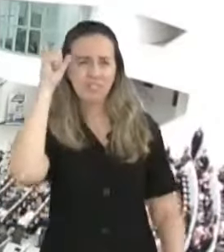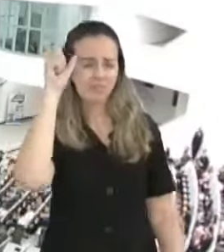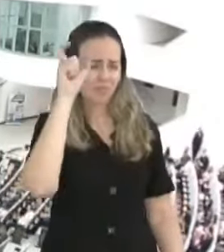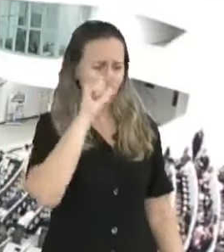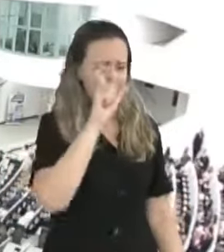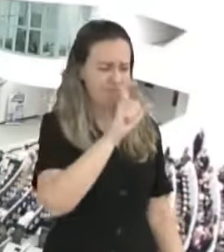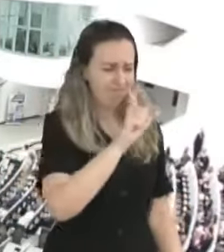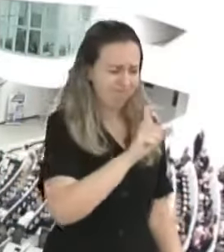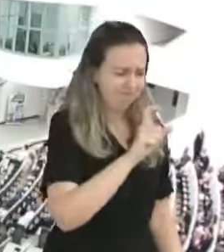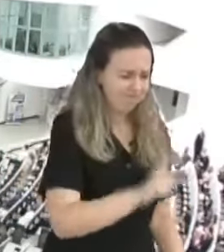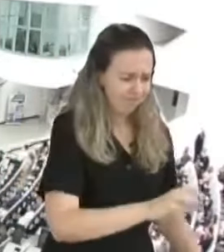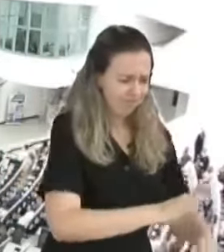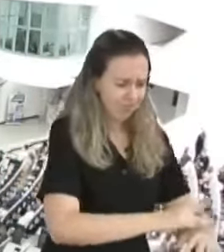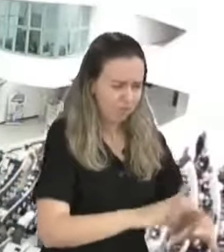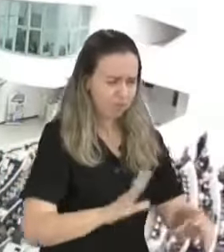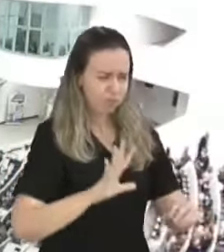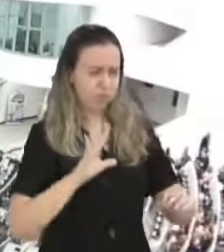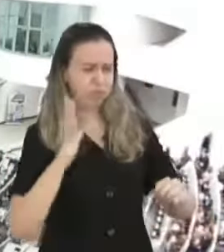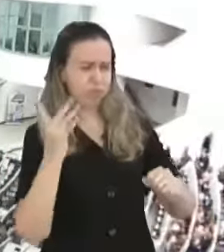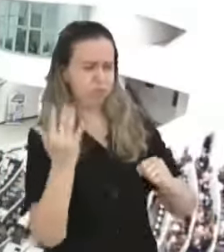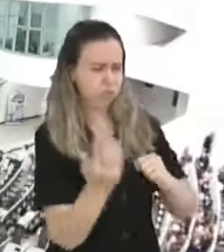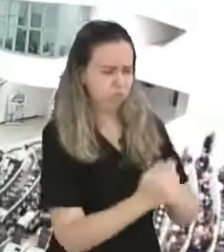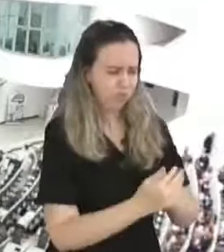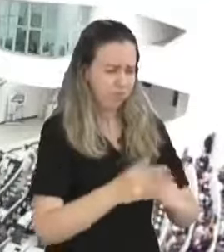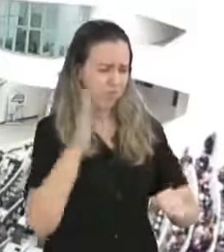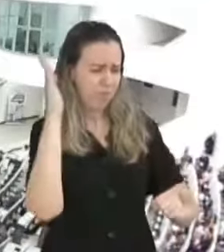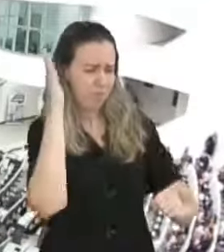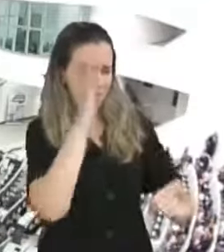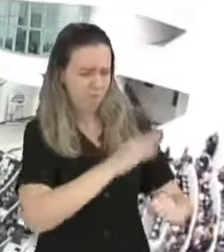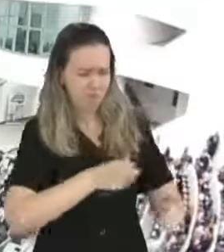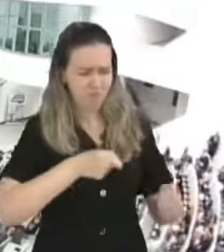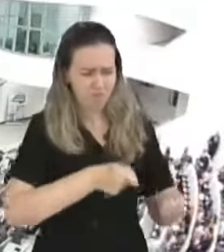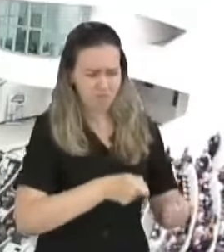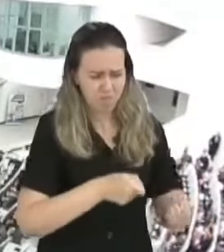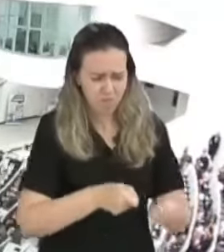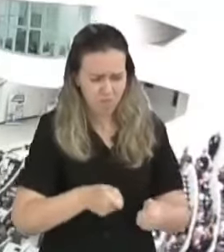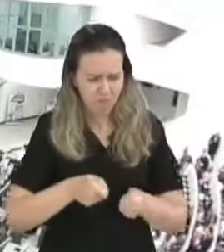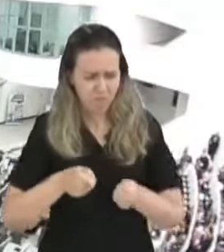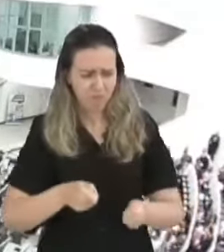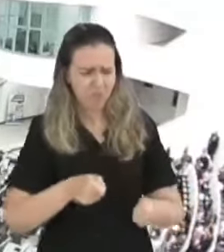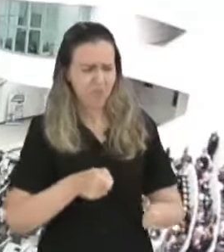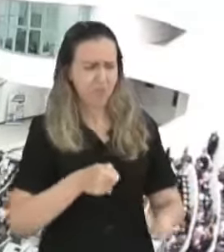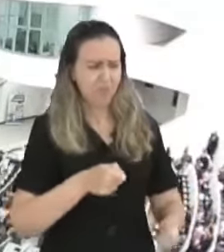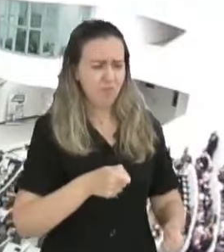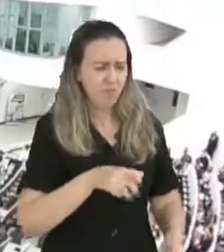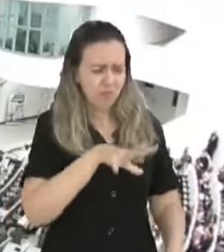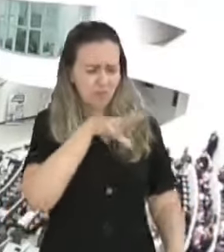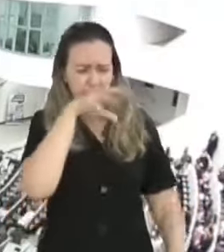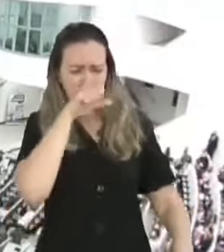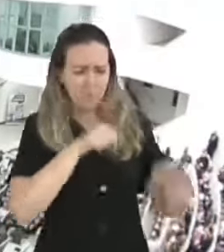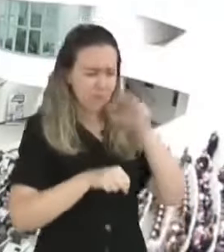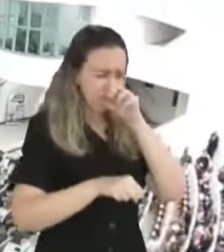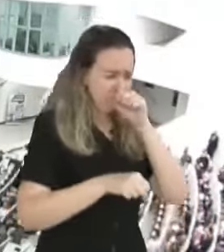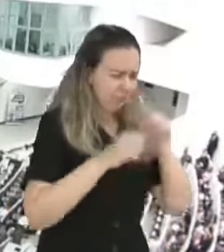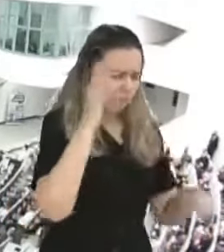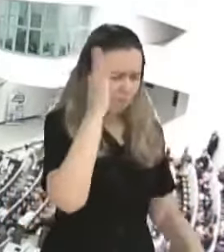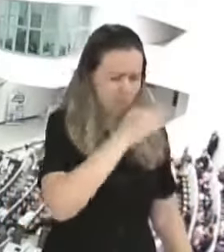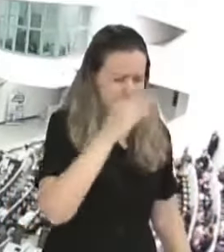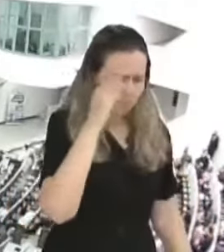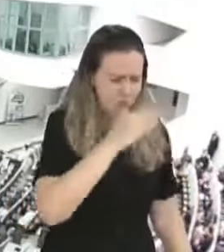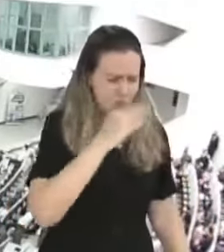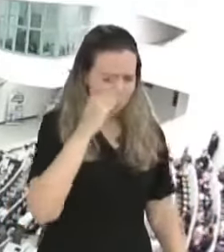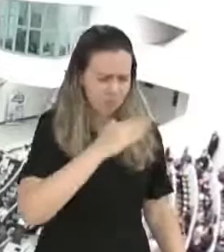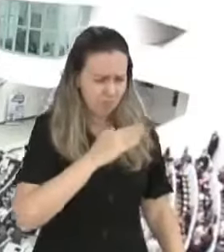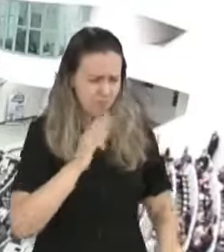demônio que está por trás deste coronavírus, que ataca o sistema respiratório das pessoas.